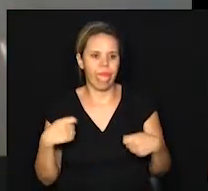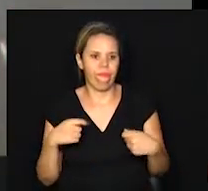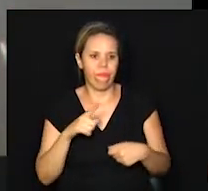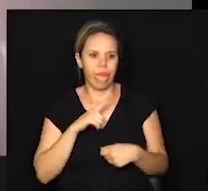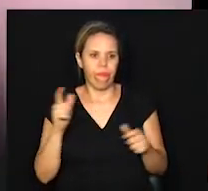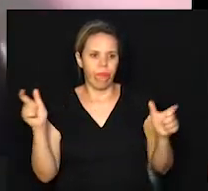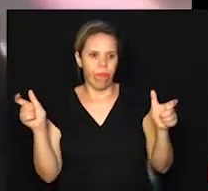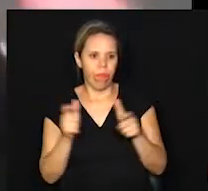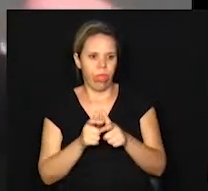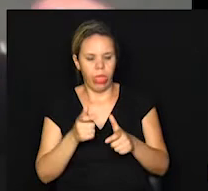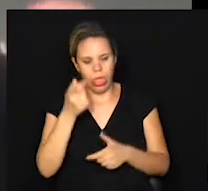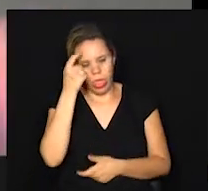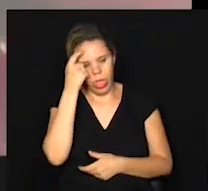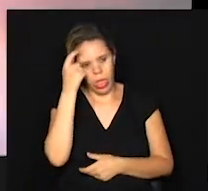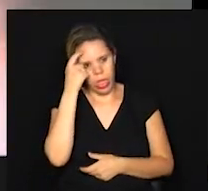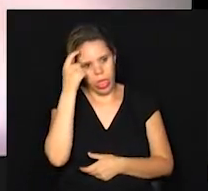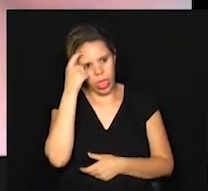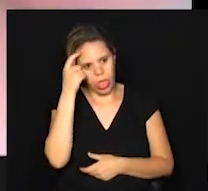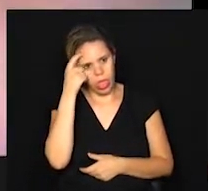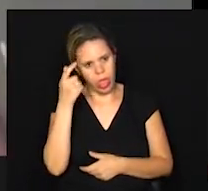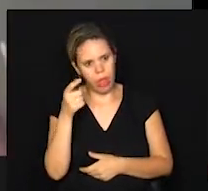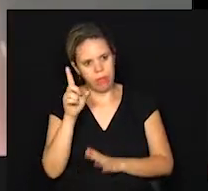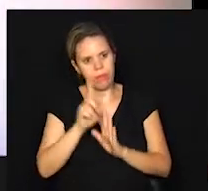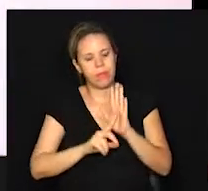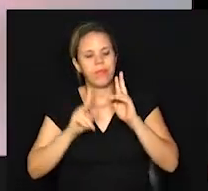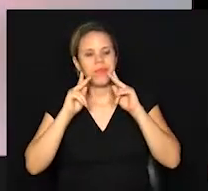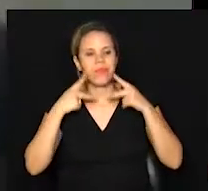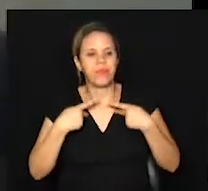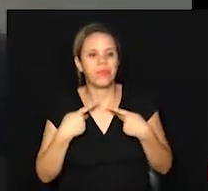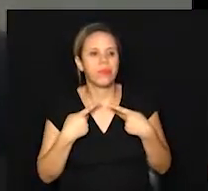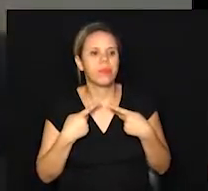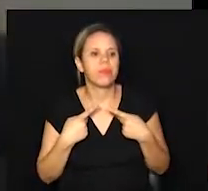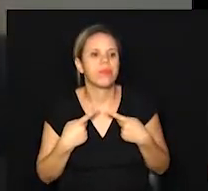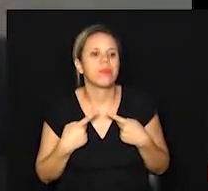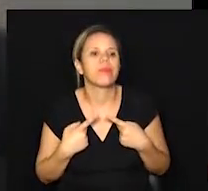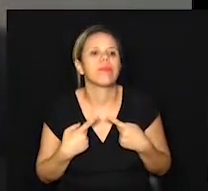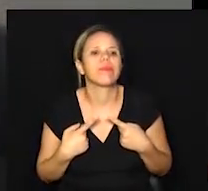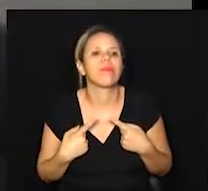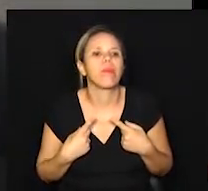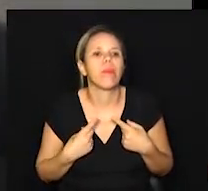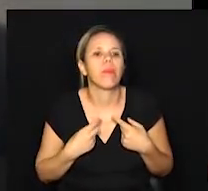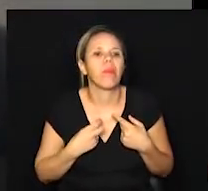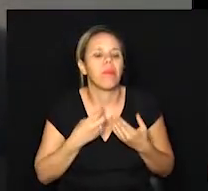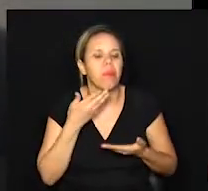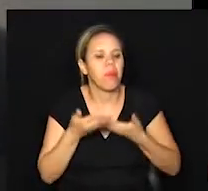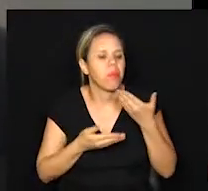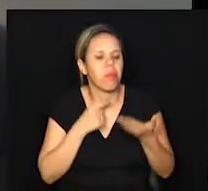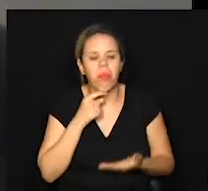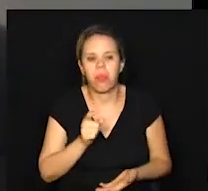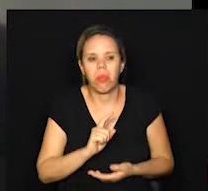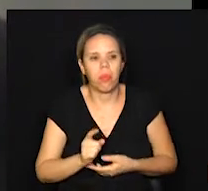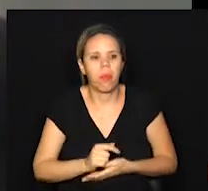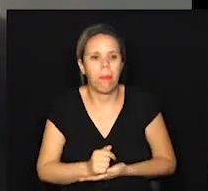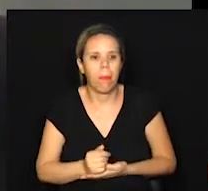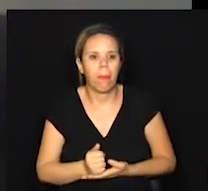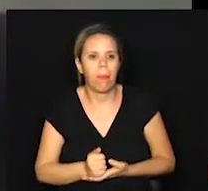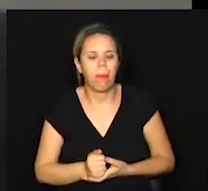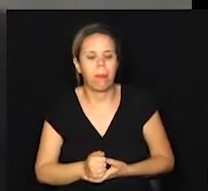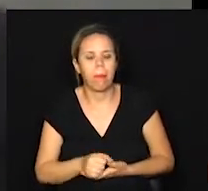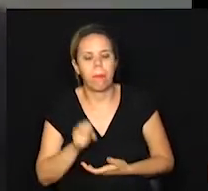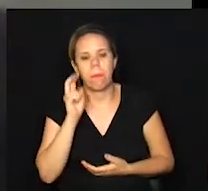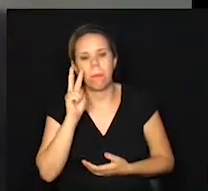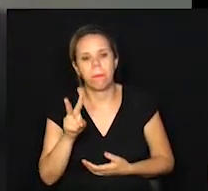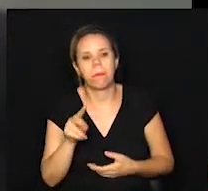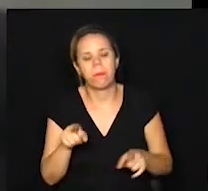de senso a respeito de direitos humanos, de bom senso no trato pessoal. Ele não tem, muito pelo contrário. Mas o que se vê é que, além